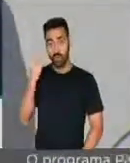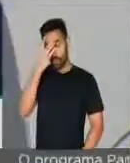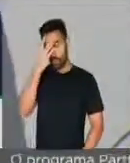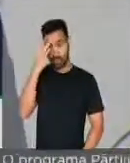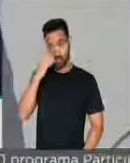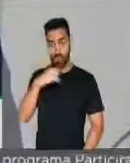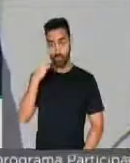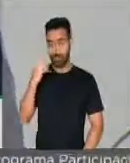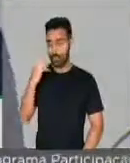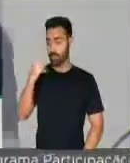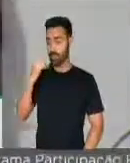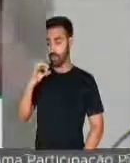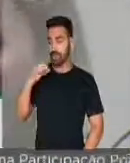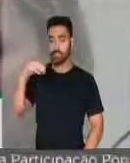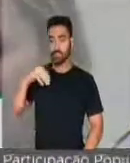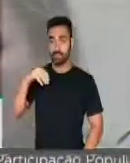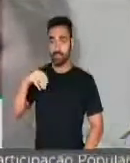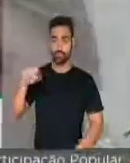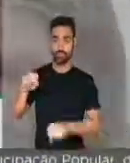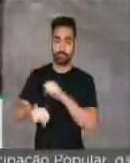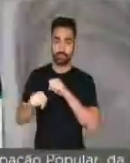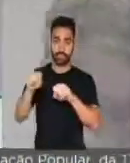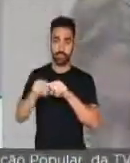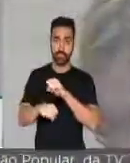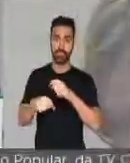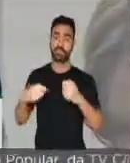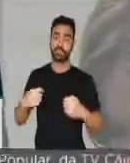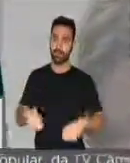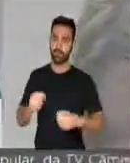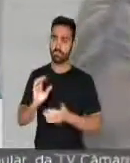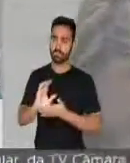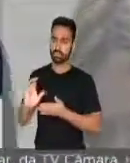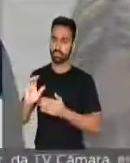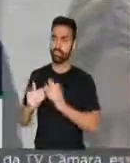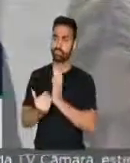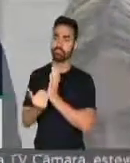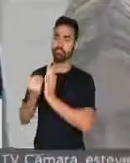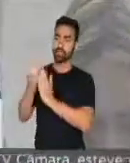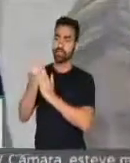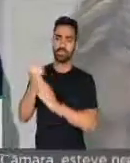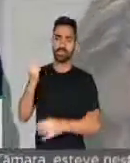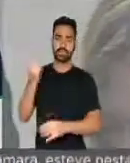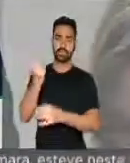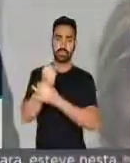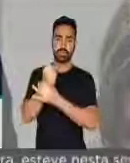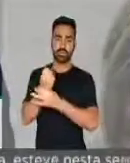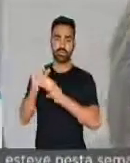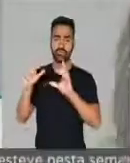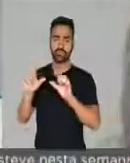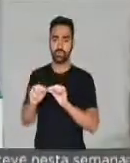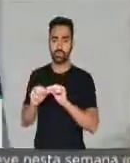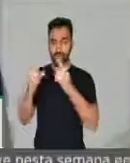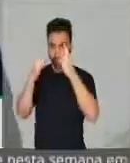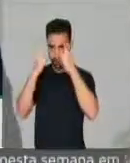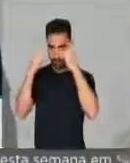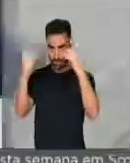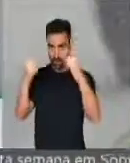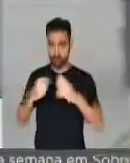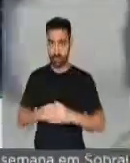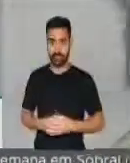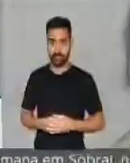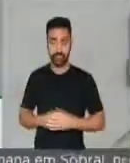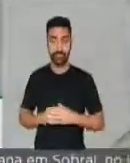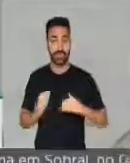morto a cada 10 minutos. É urgente investir para aumentar a segurança e diminuir a violência. O